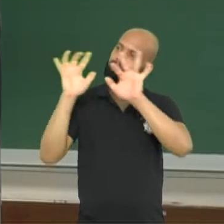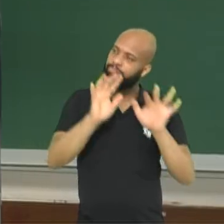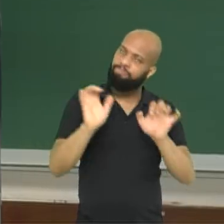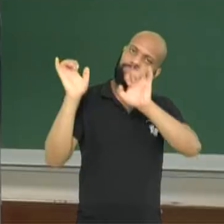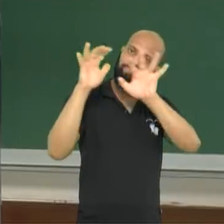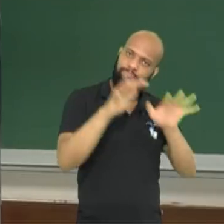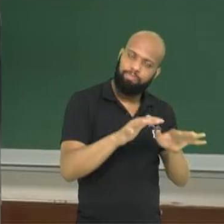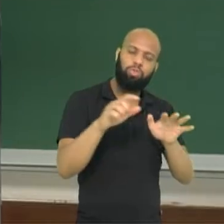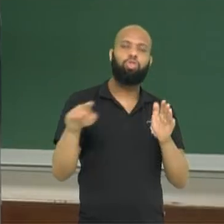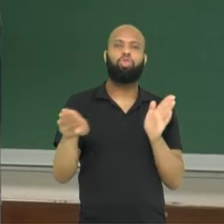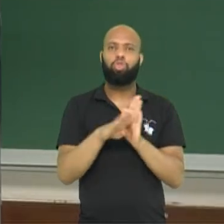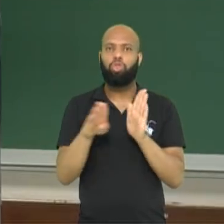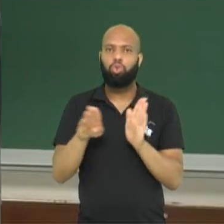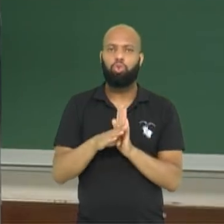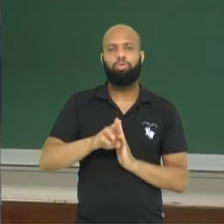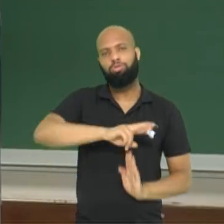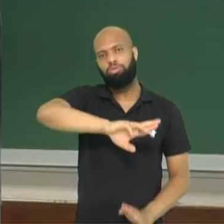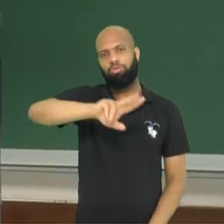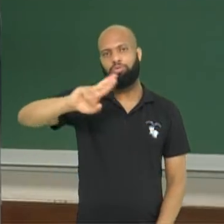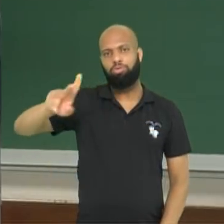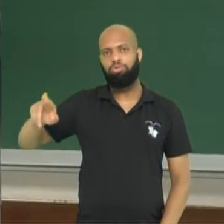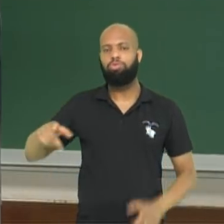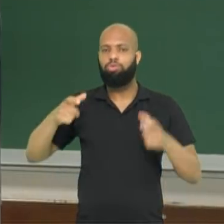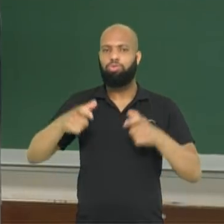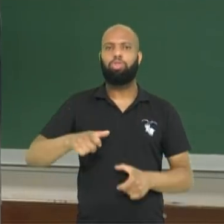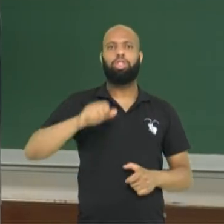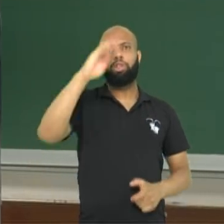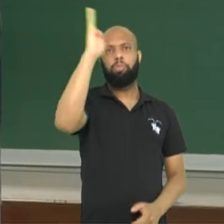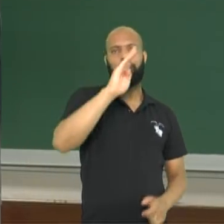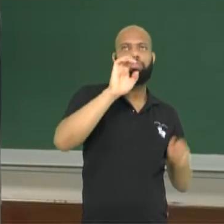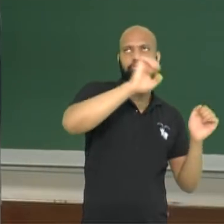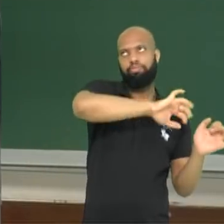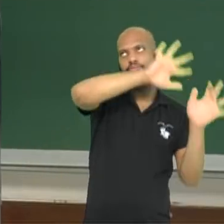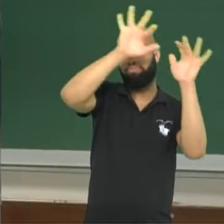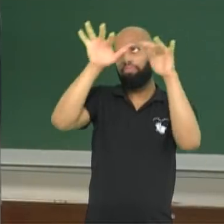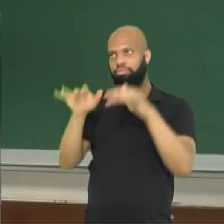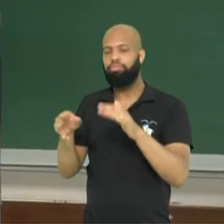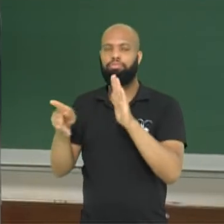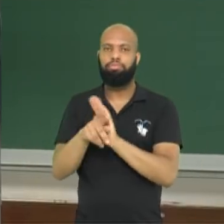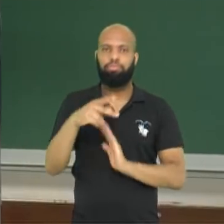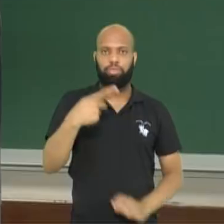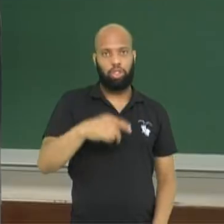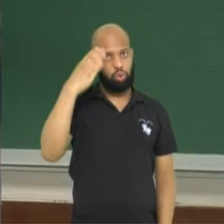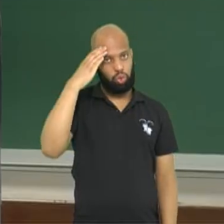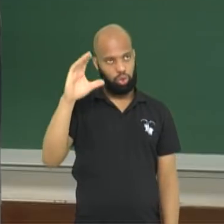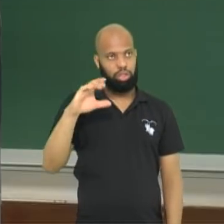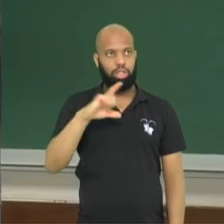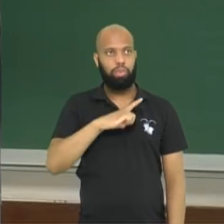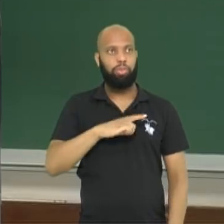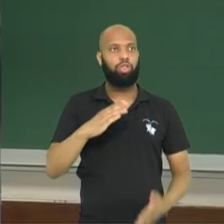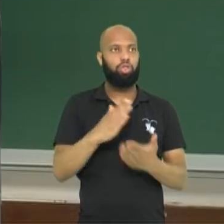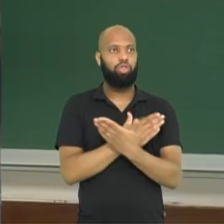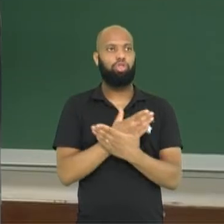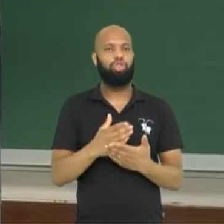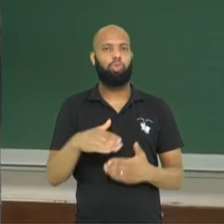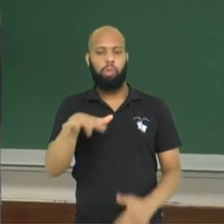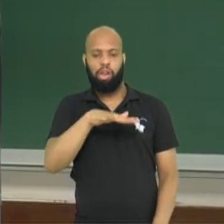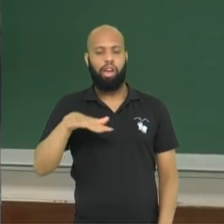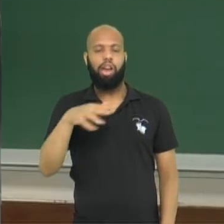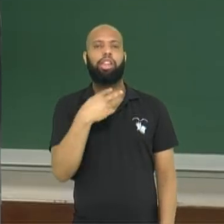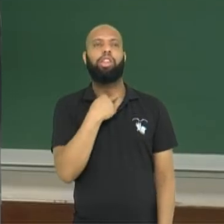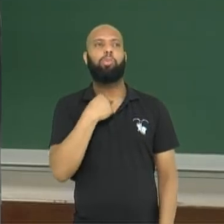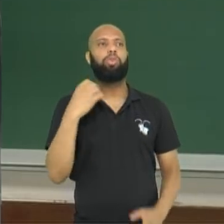os migrantes chegando, né, de todos os lados do Brasil. Temos uma área aqui que não era permitido, por exemplo,